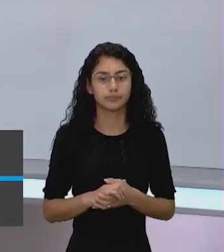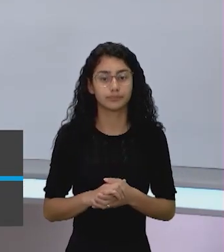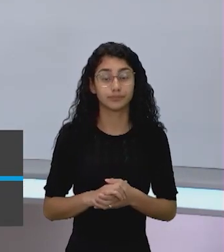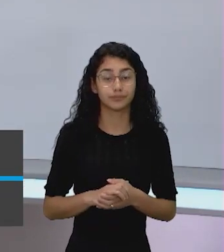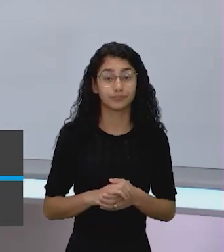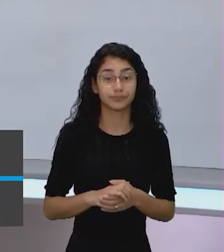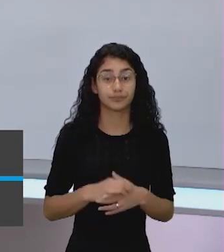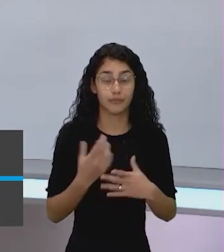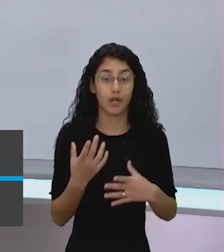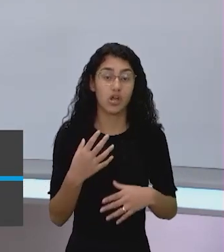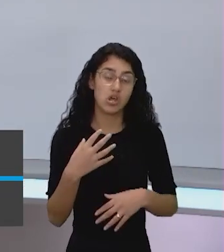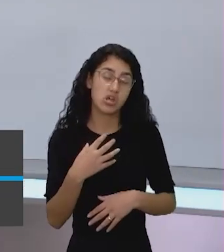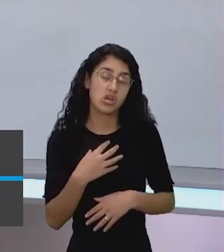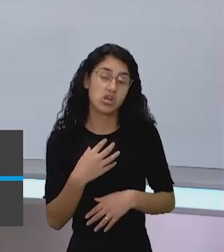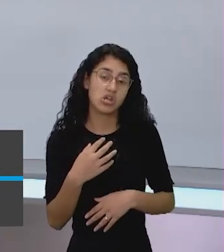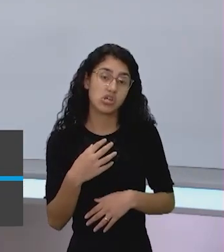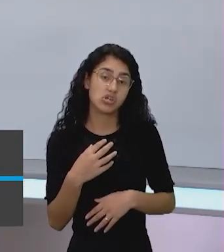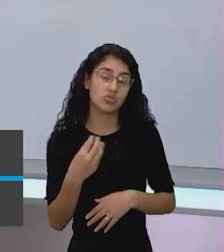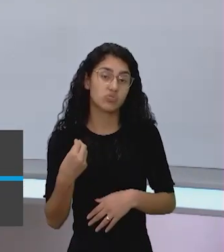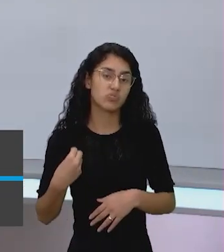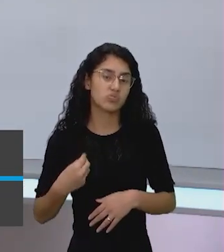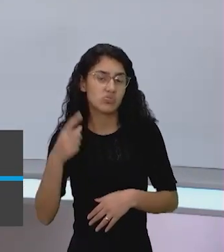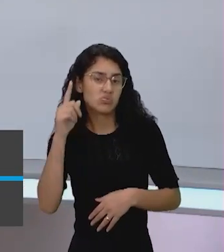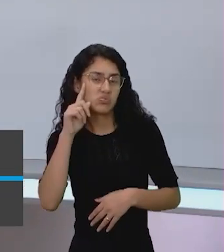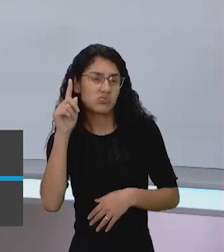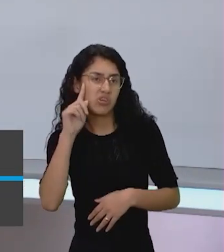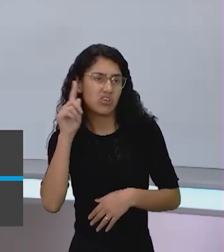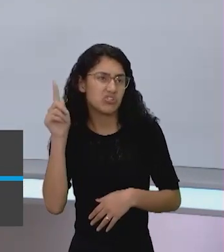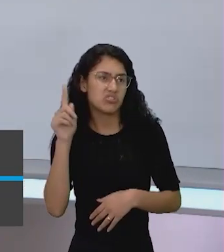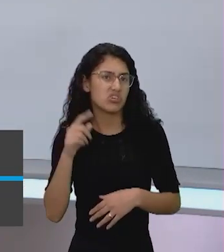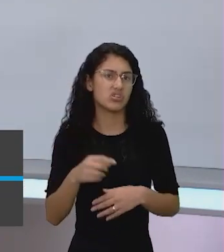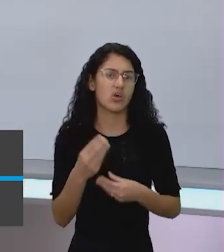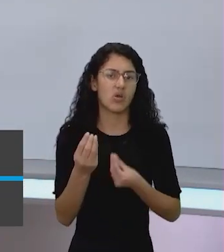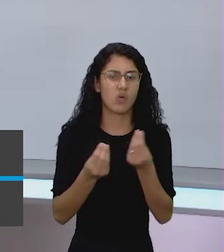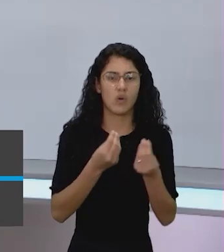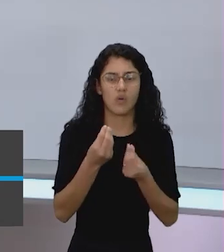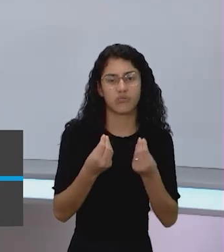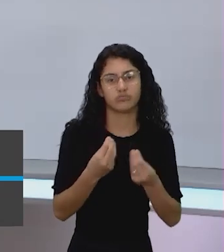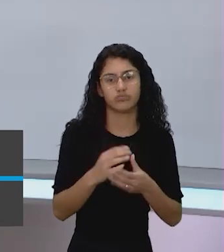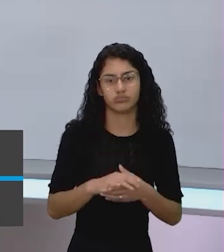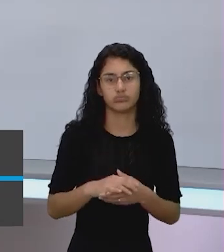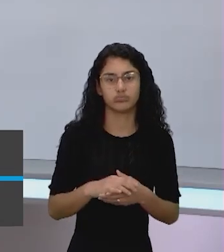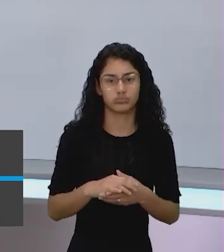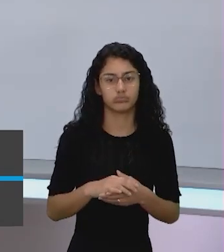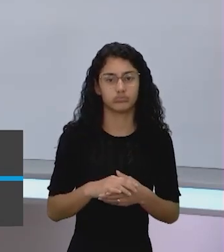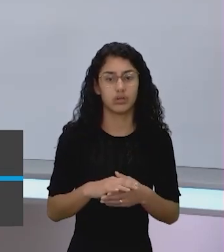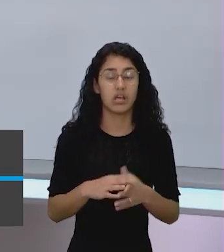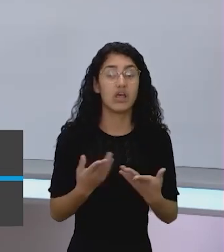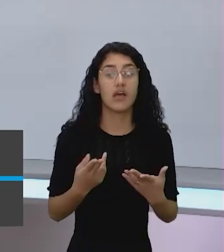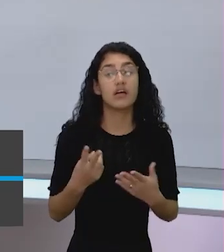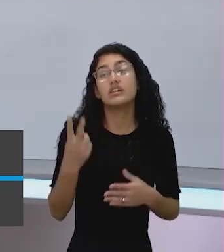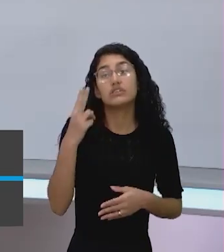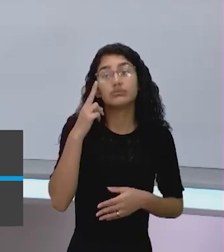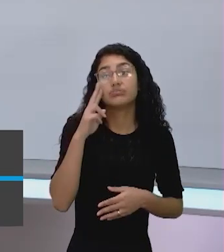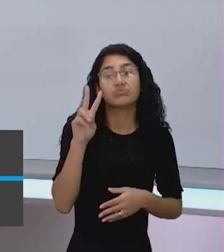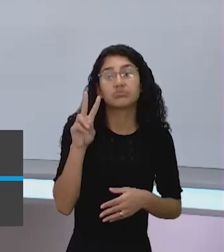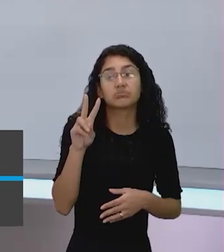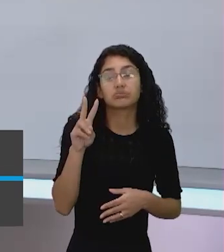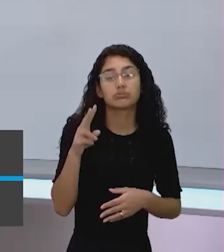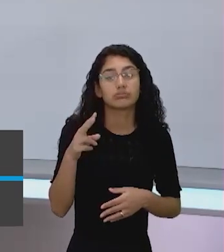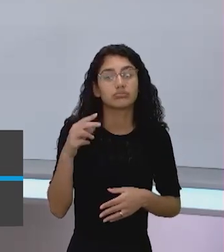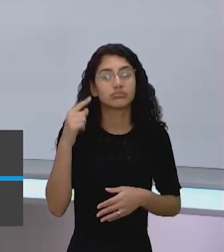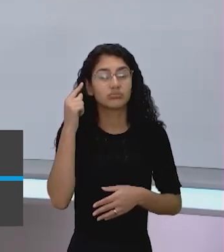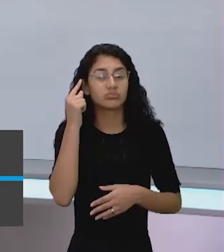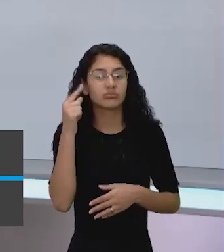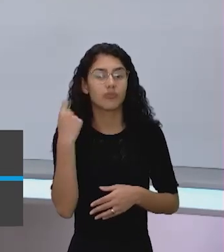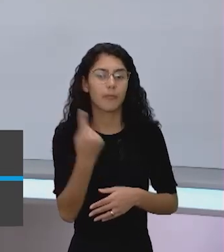nós naturalizamos, ou seja, coisas que às vezes nós invisibilizamos, coisas que a gente nem sequer se dá conta, suspeita, mas